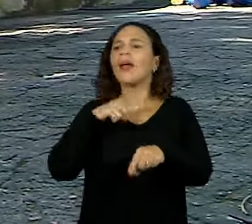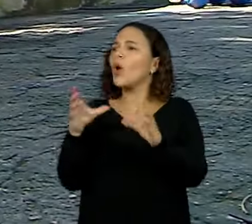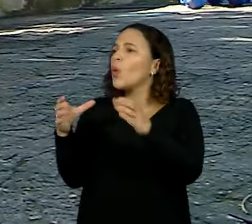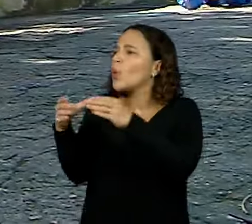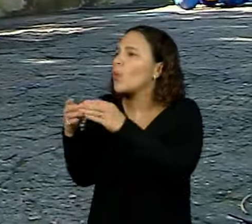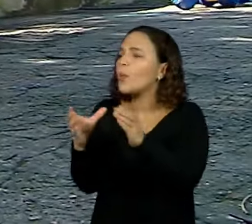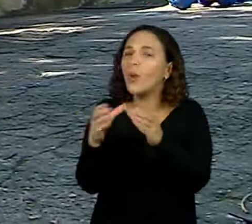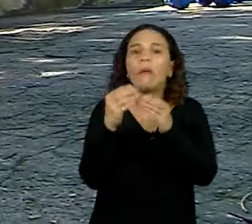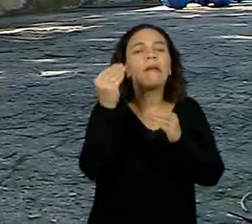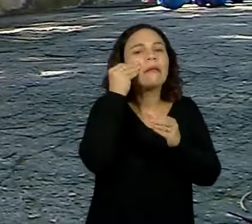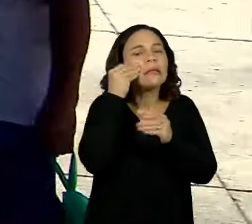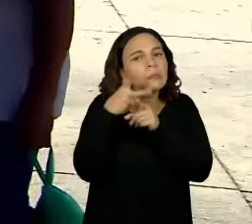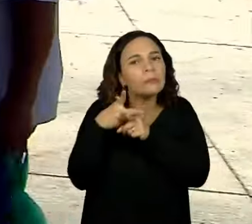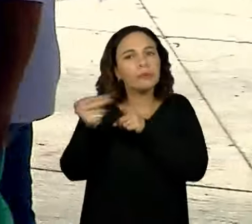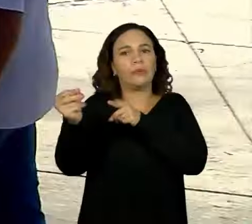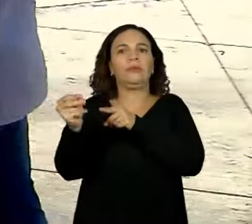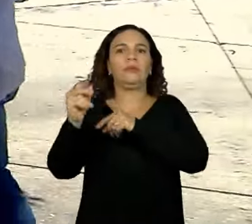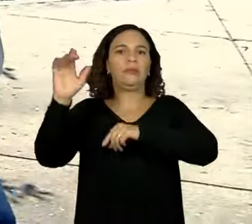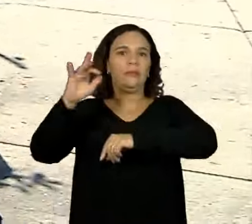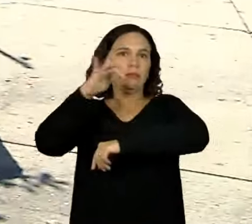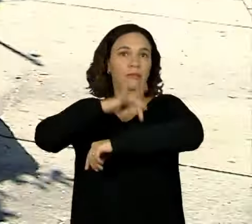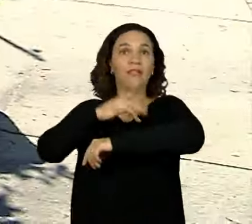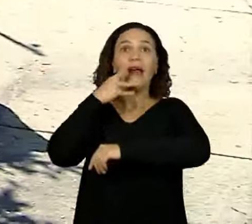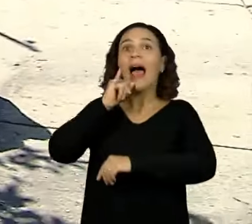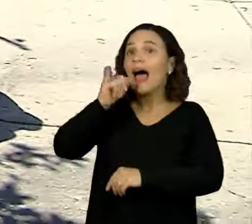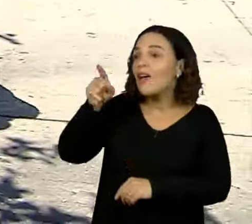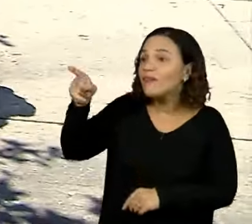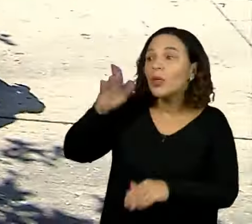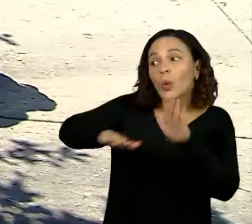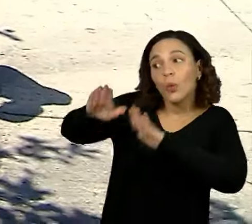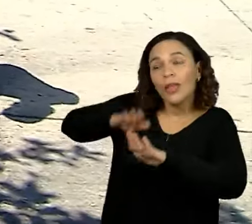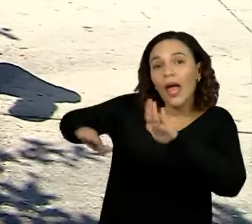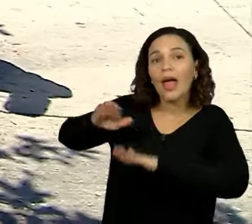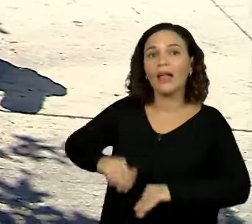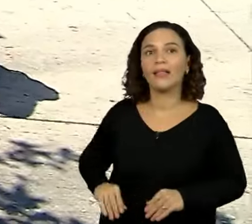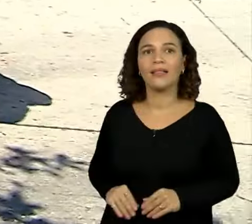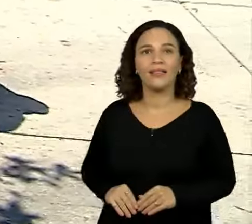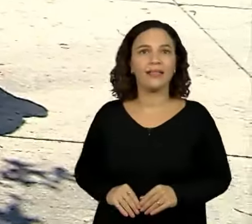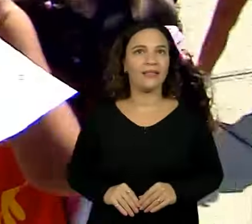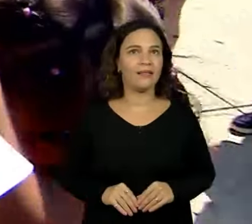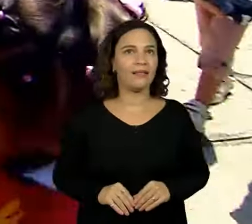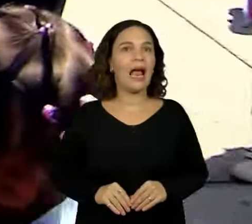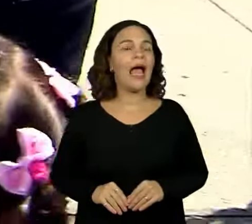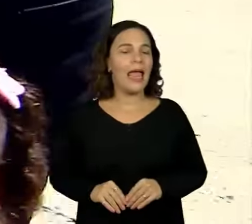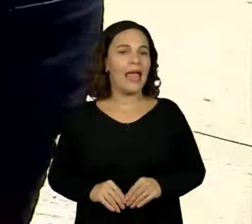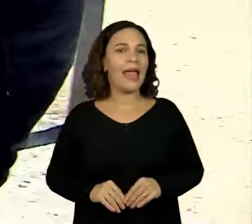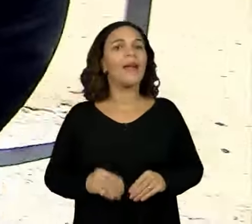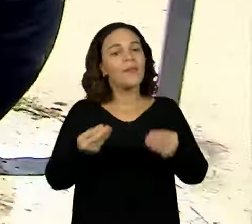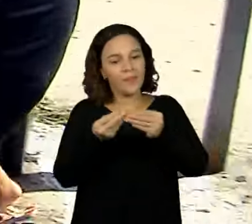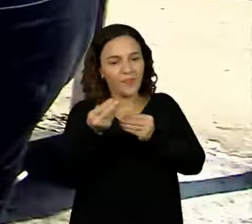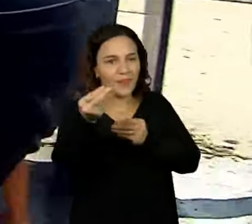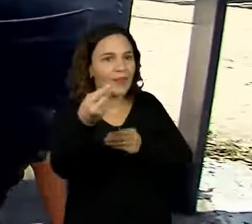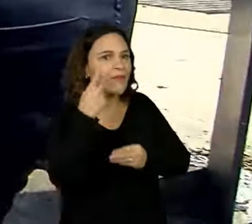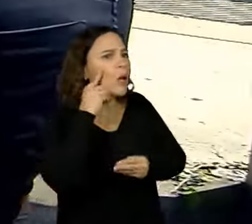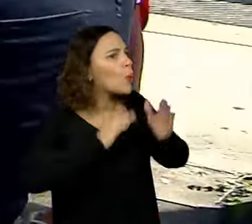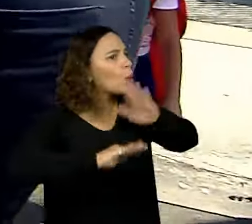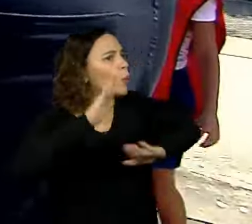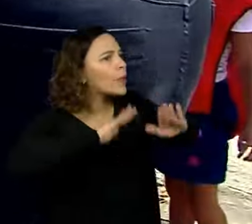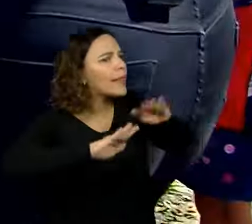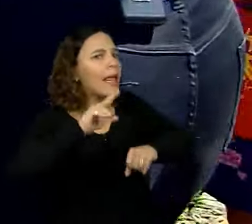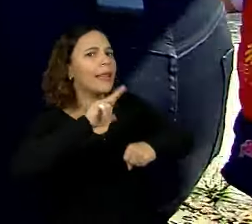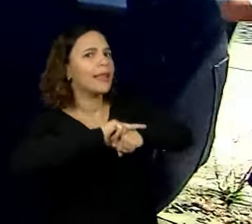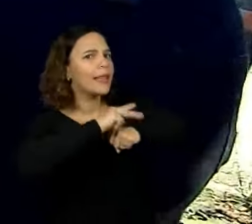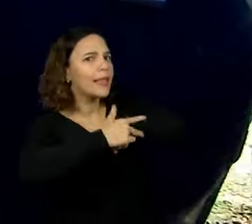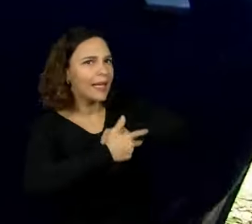aegypti. Vai lá, Helena, fala pro tio tomar cuidado com a dengue. Entrega, fala pra eles. Cuidado com a